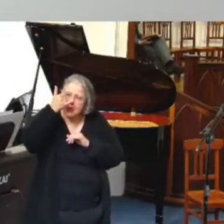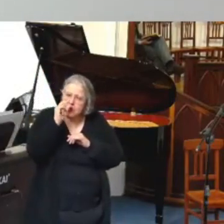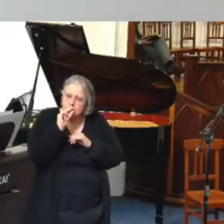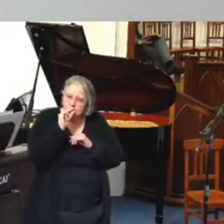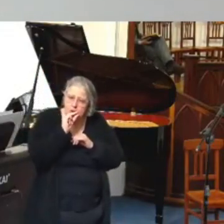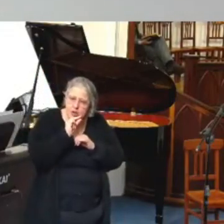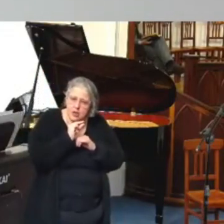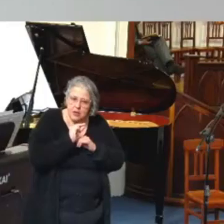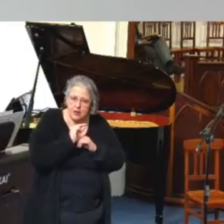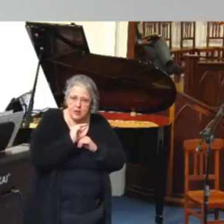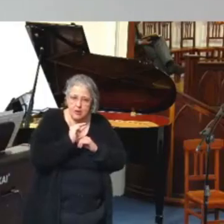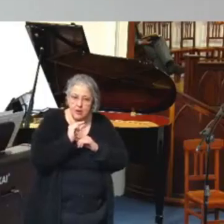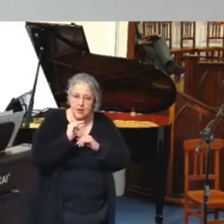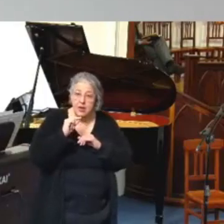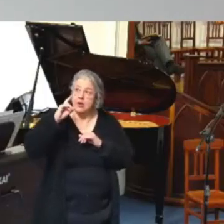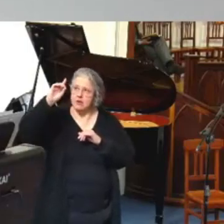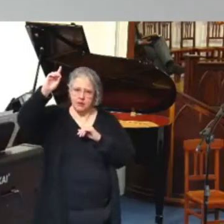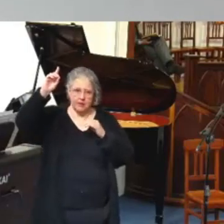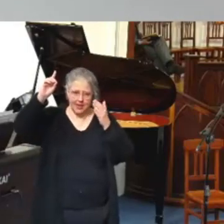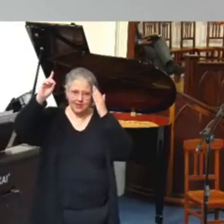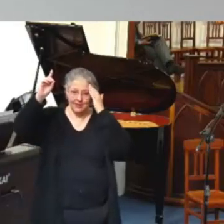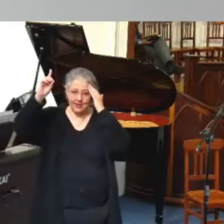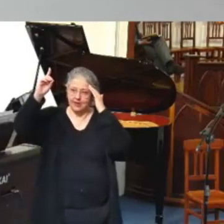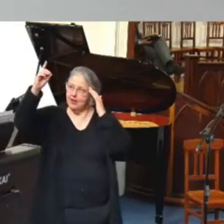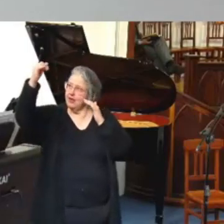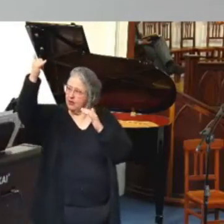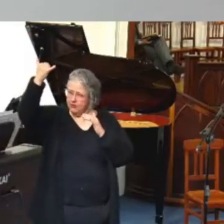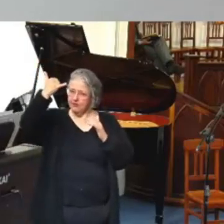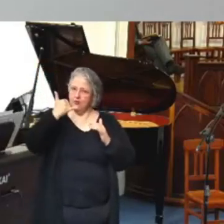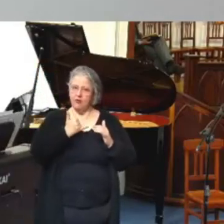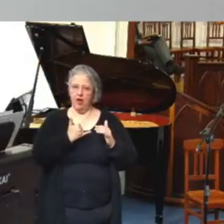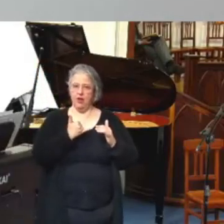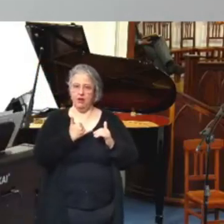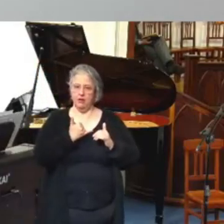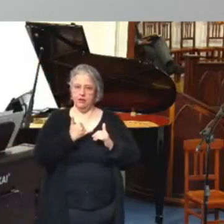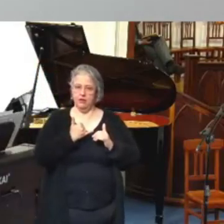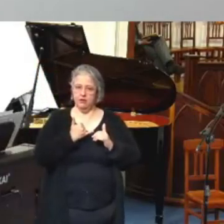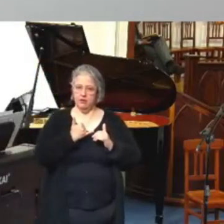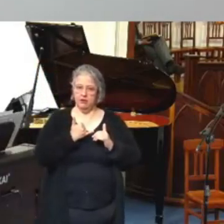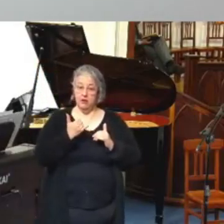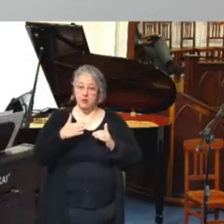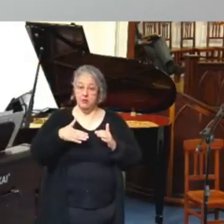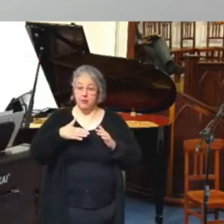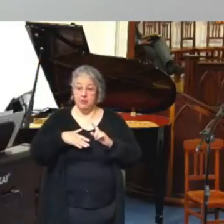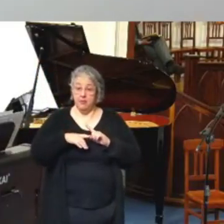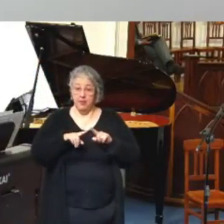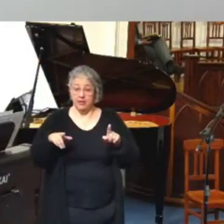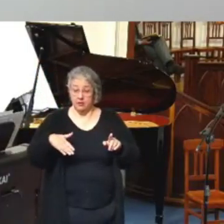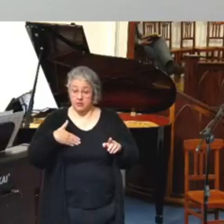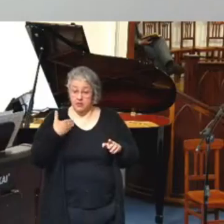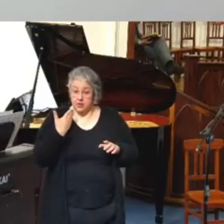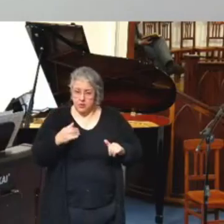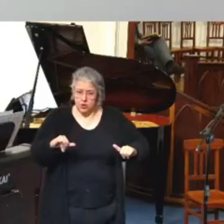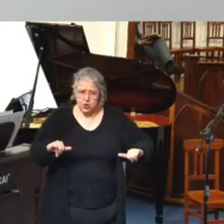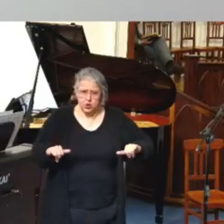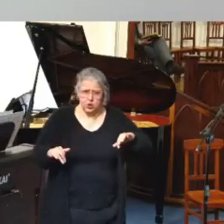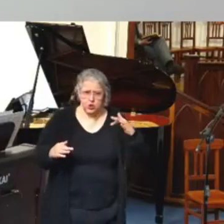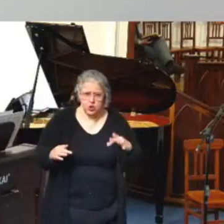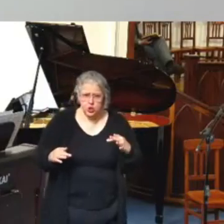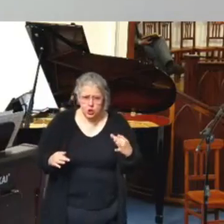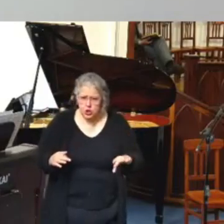tomando o lugar dele. E ele então grita para dizer: olhe para as minhas promessas. No sofrimento eu quero